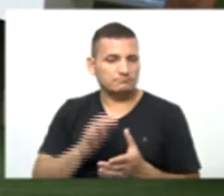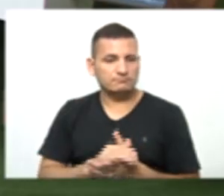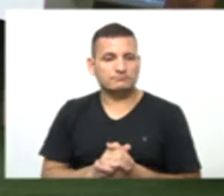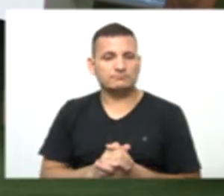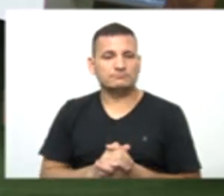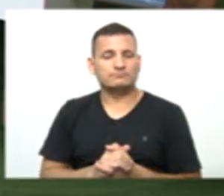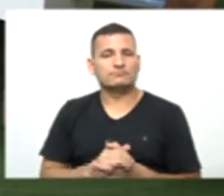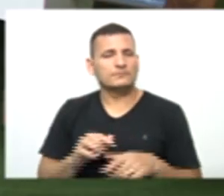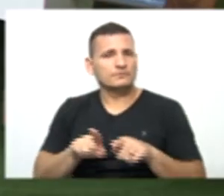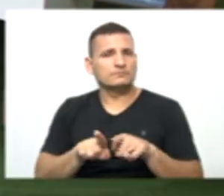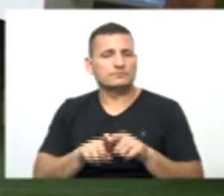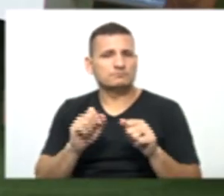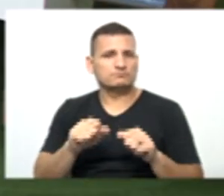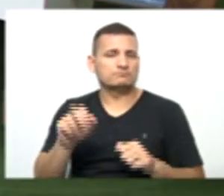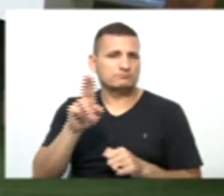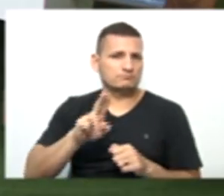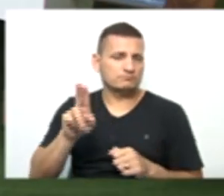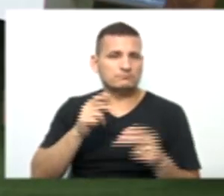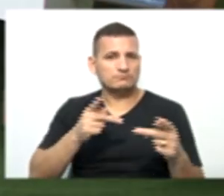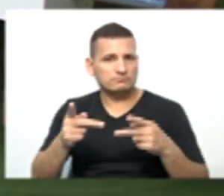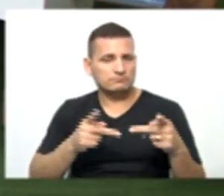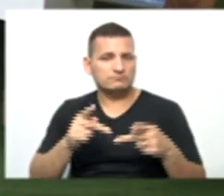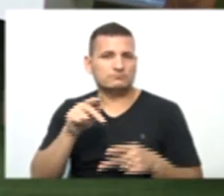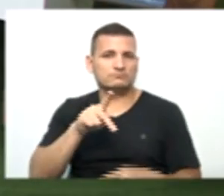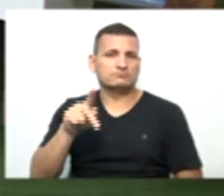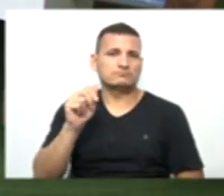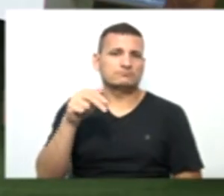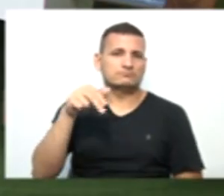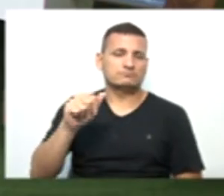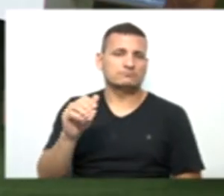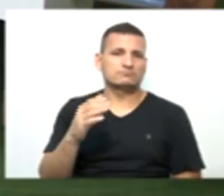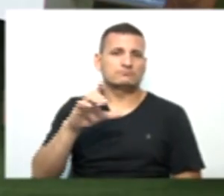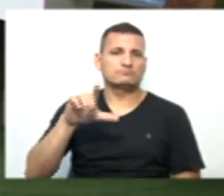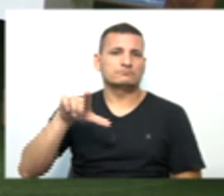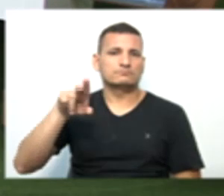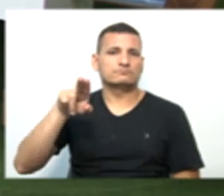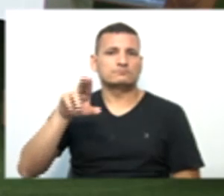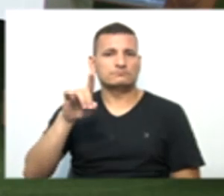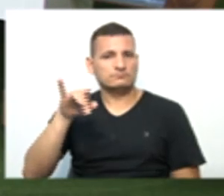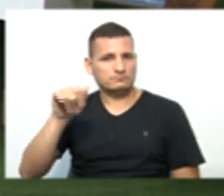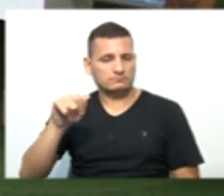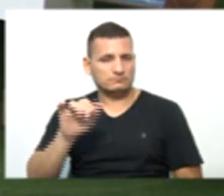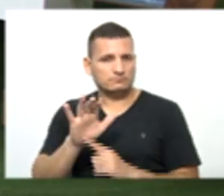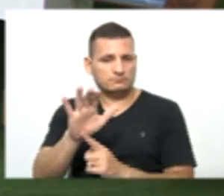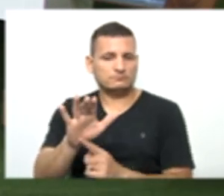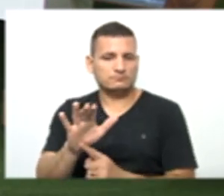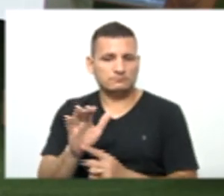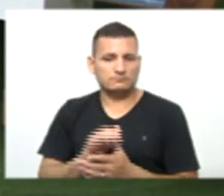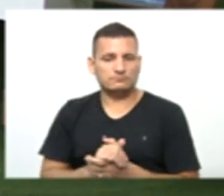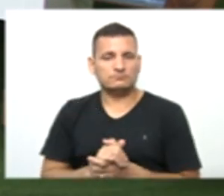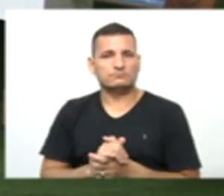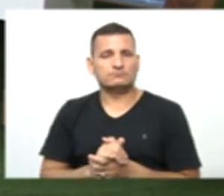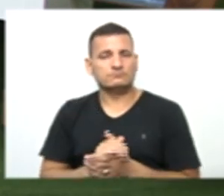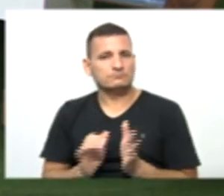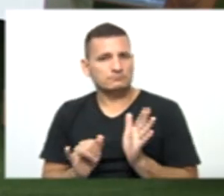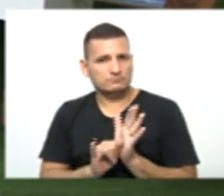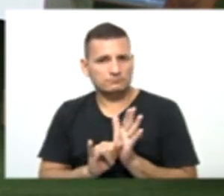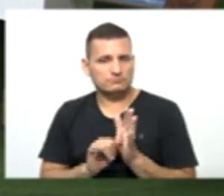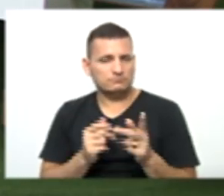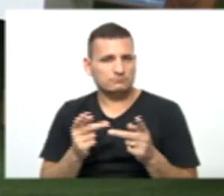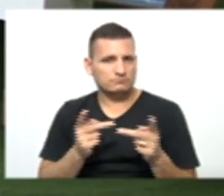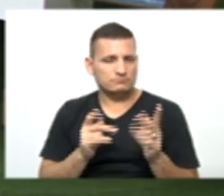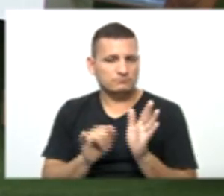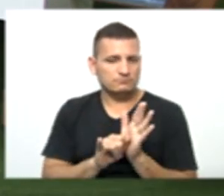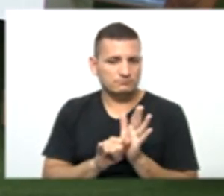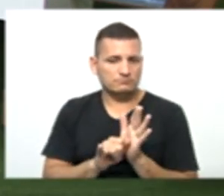que pode ser utilizado naquele projeto que a professora Ana Cláudia apresentou, o de identidade, onde